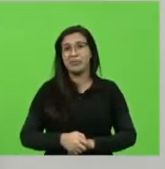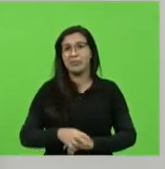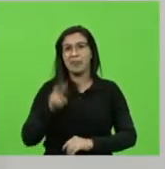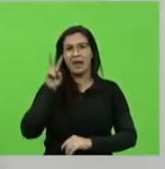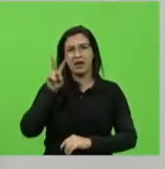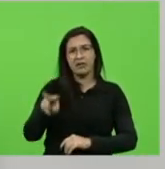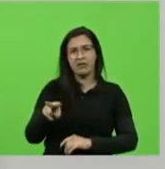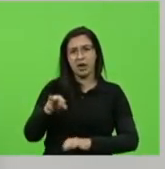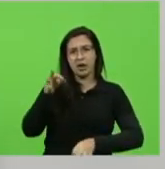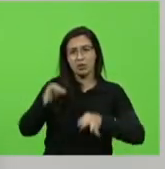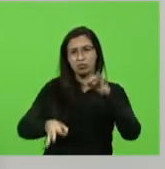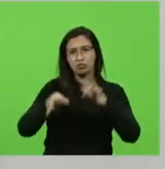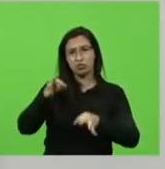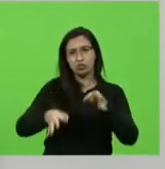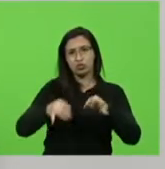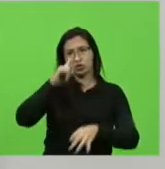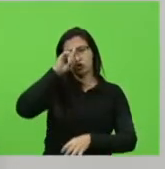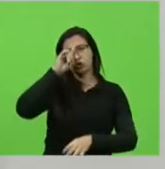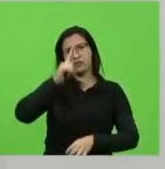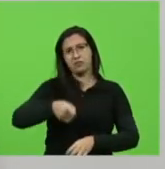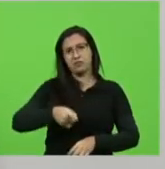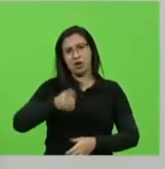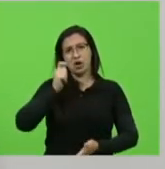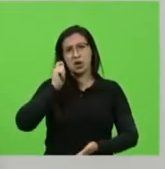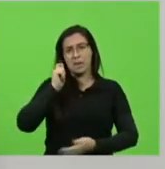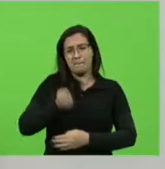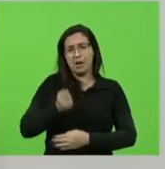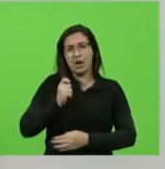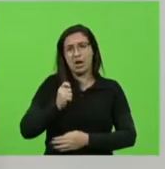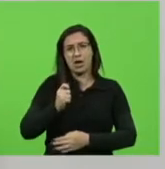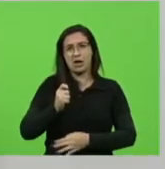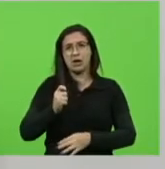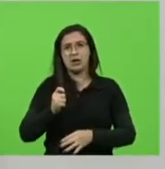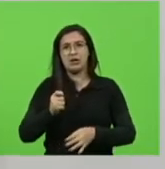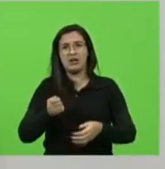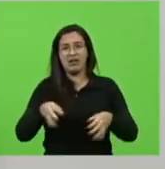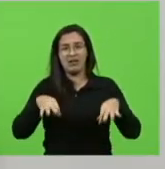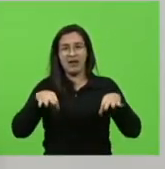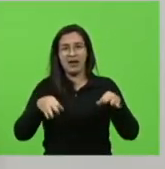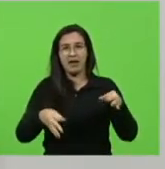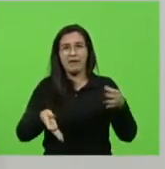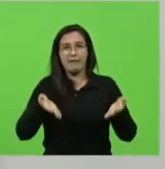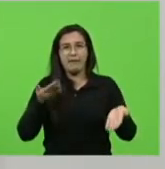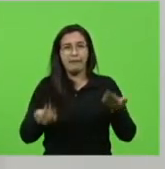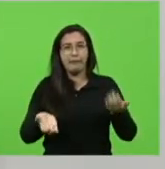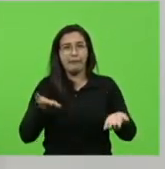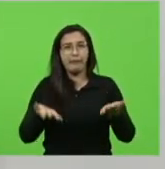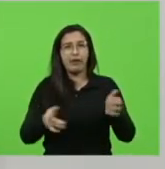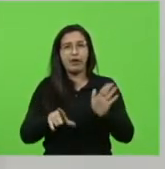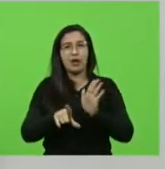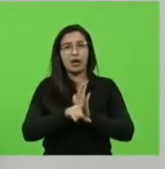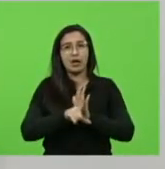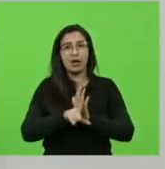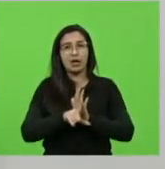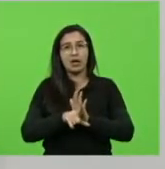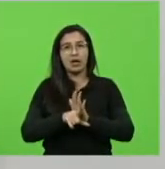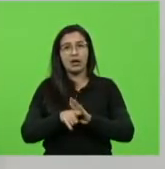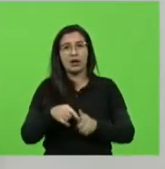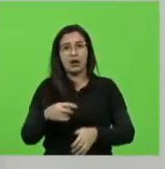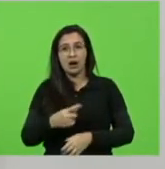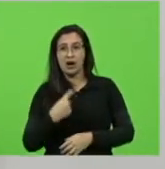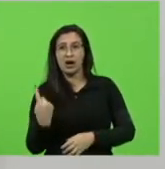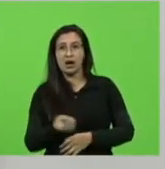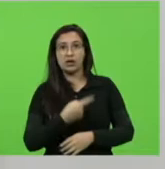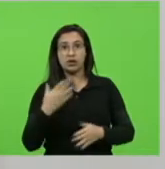uma sentença, um juiz que fala da frouxidão das leis, a gente fica escandalizado. Nos lembramos que o